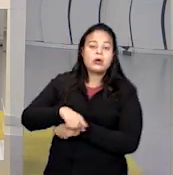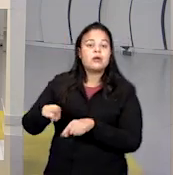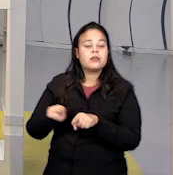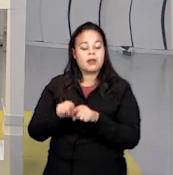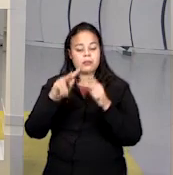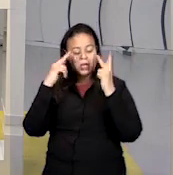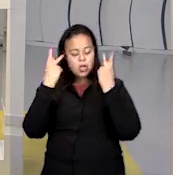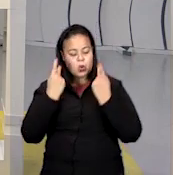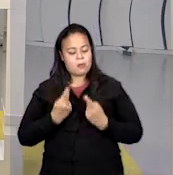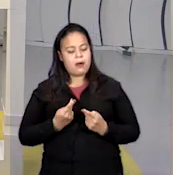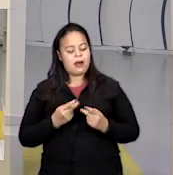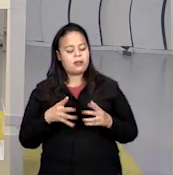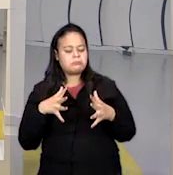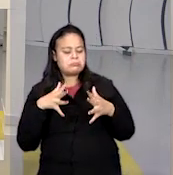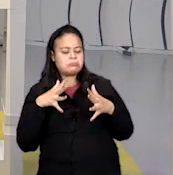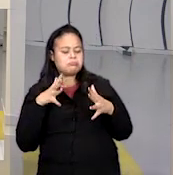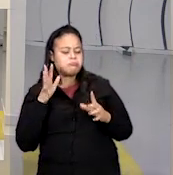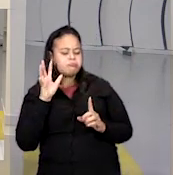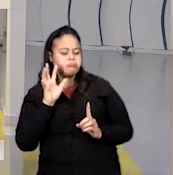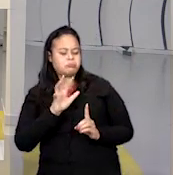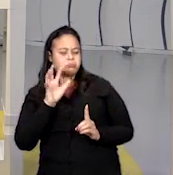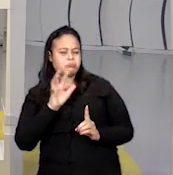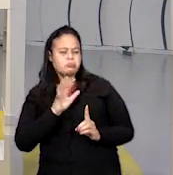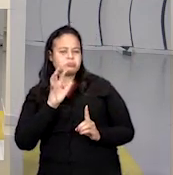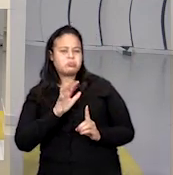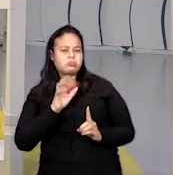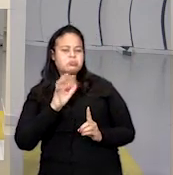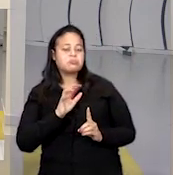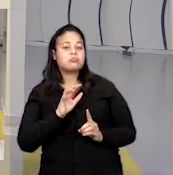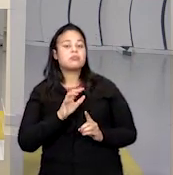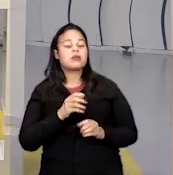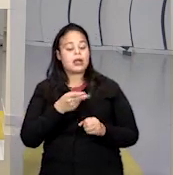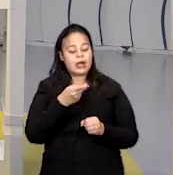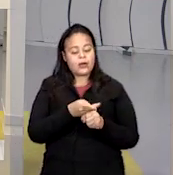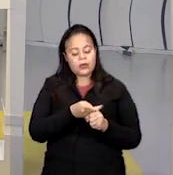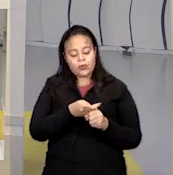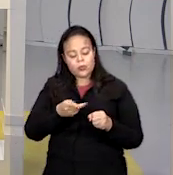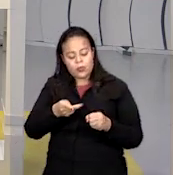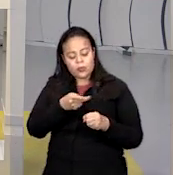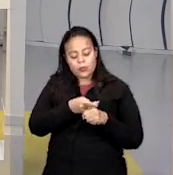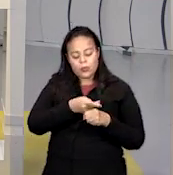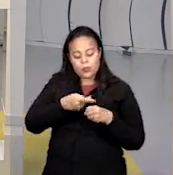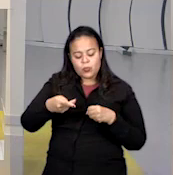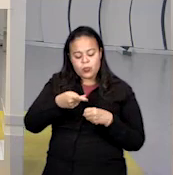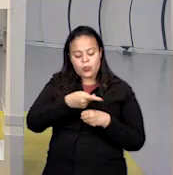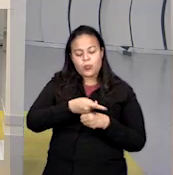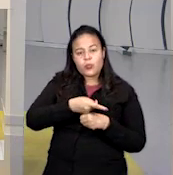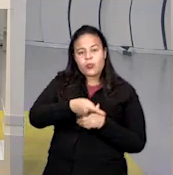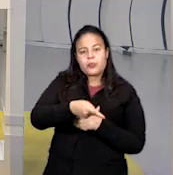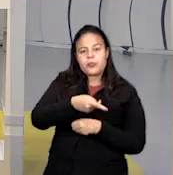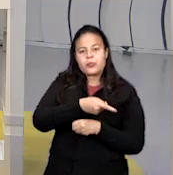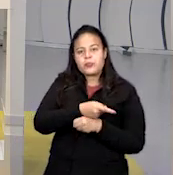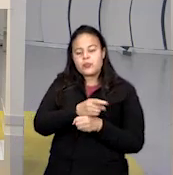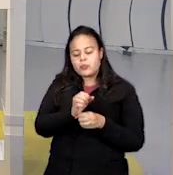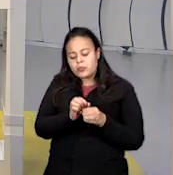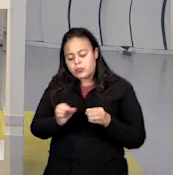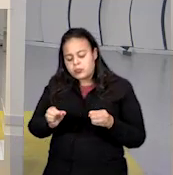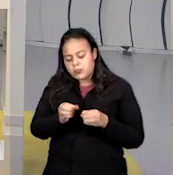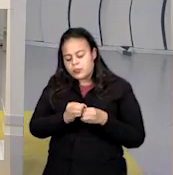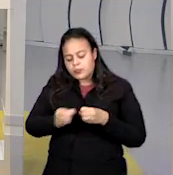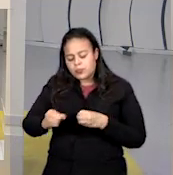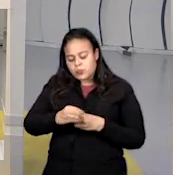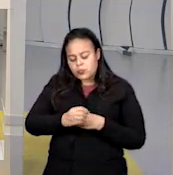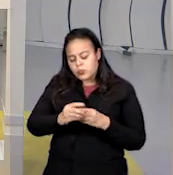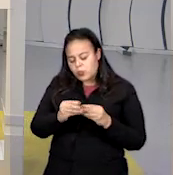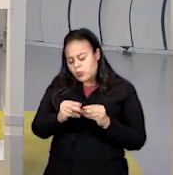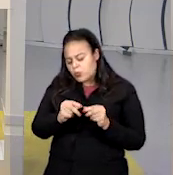seres vivos, essas rochas se desagregam, tá? Formando as partículas de solo. E o